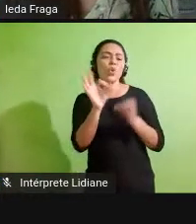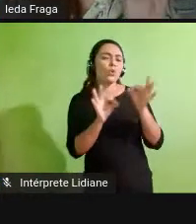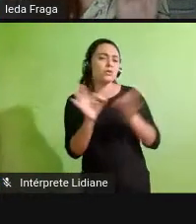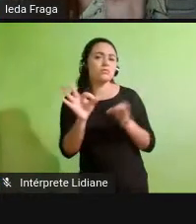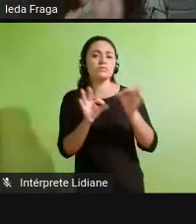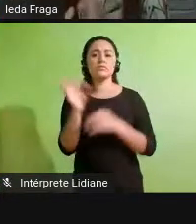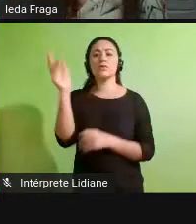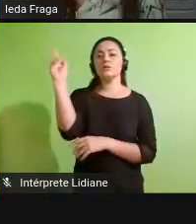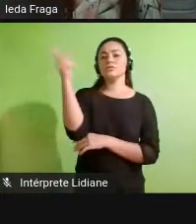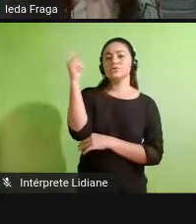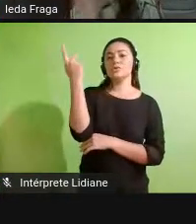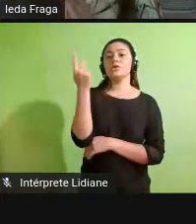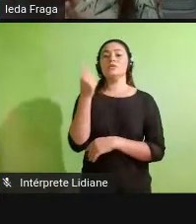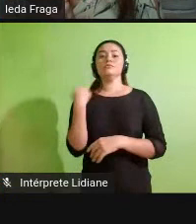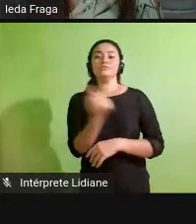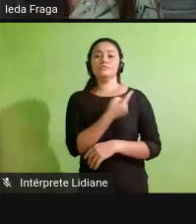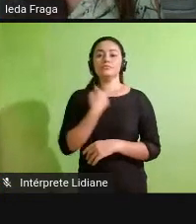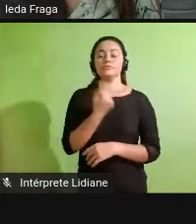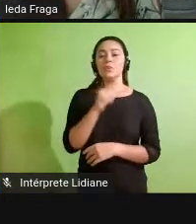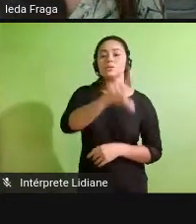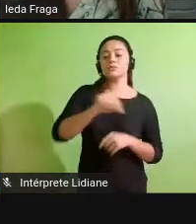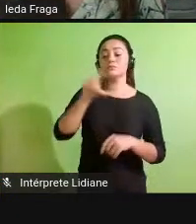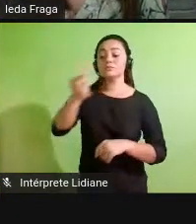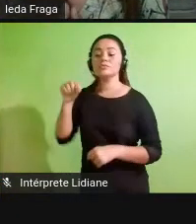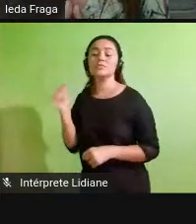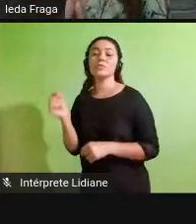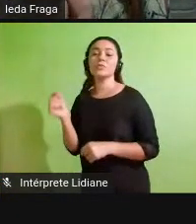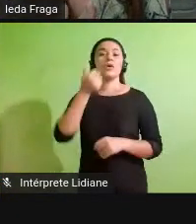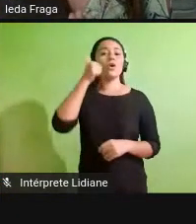mulheres, 3 cientistas e 1 artista.